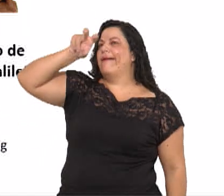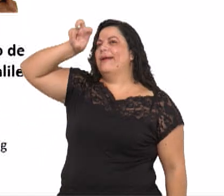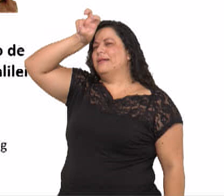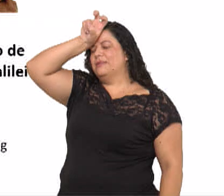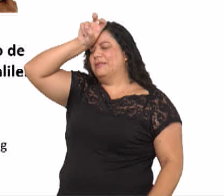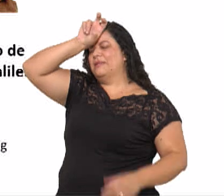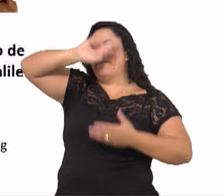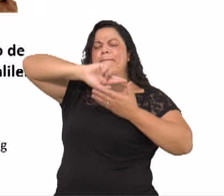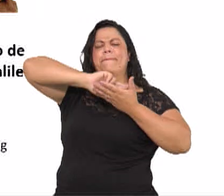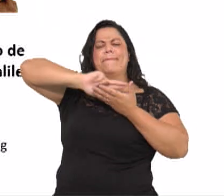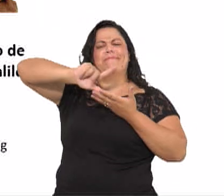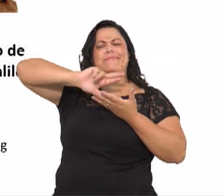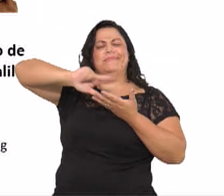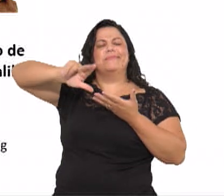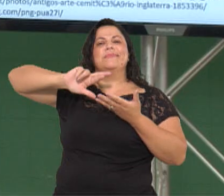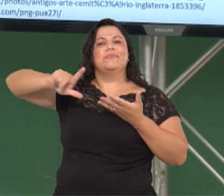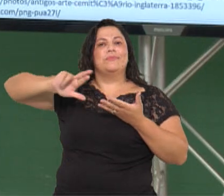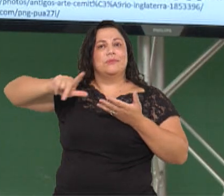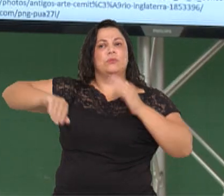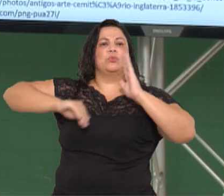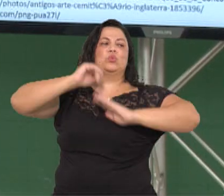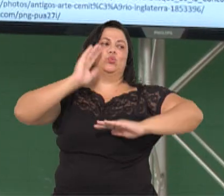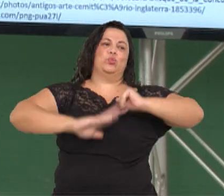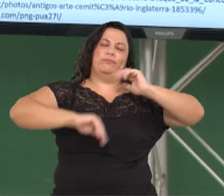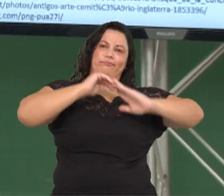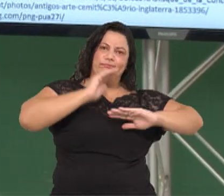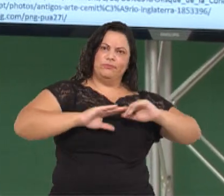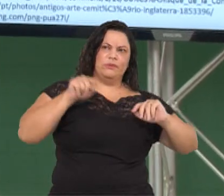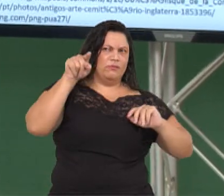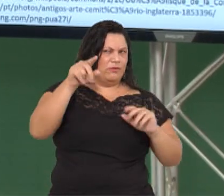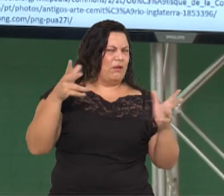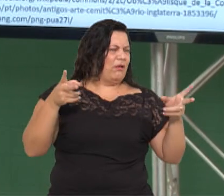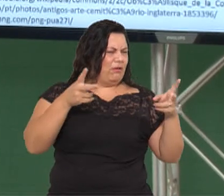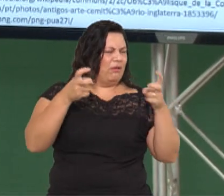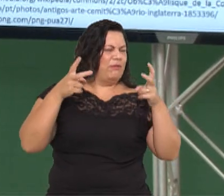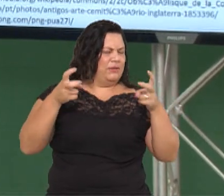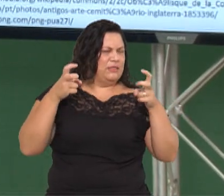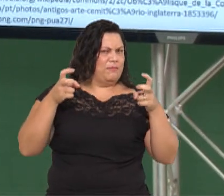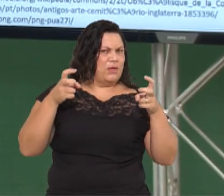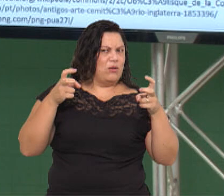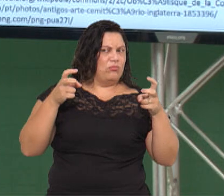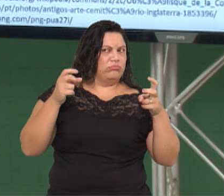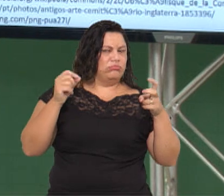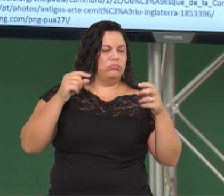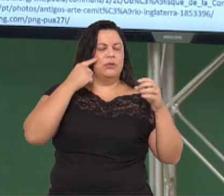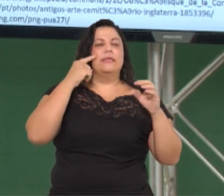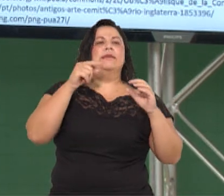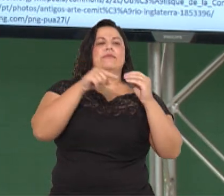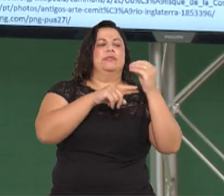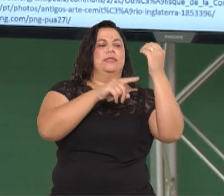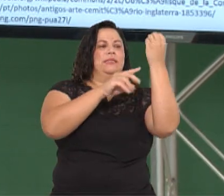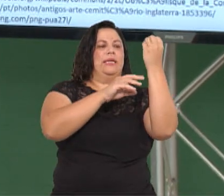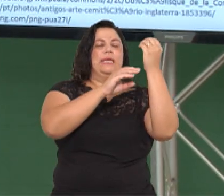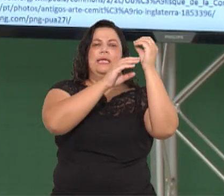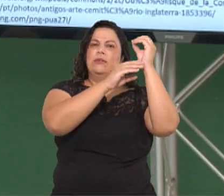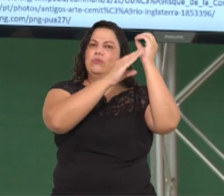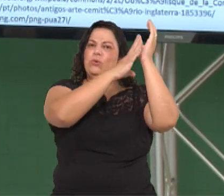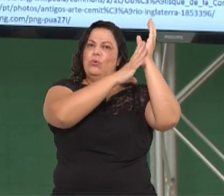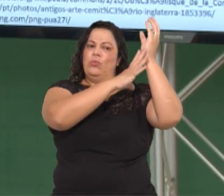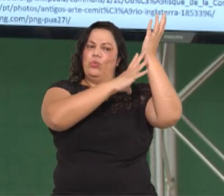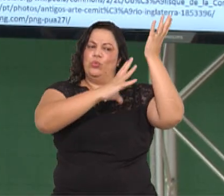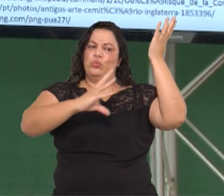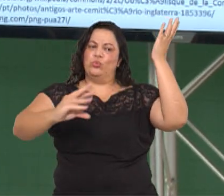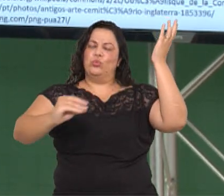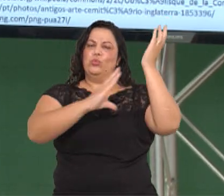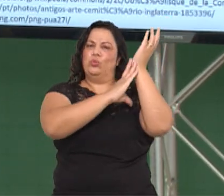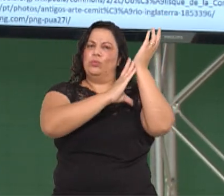obeliscos construídos. Você já percebeu que você tem sombra? Se você sair no terreno da tua casa,